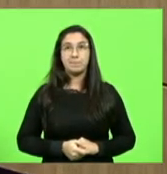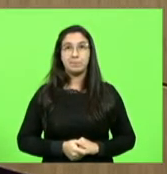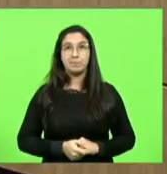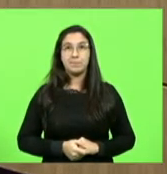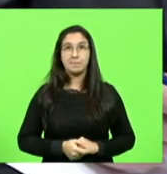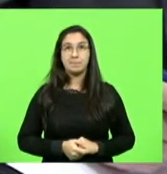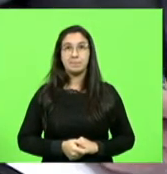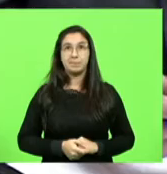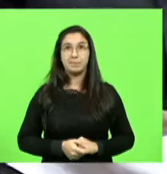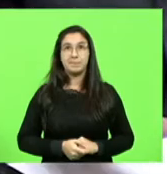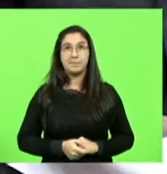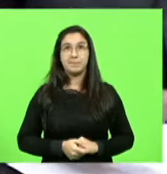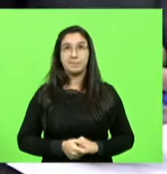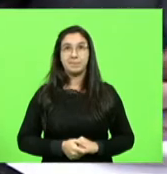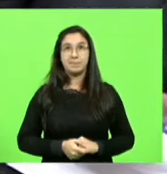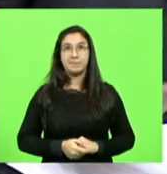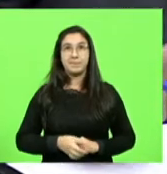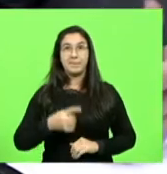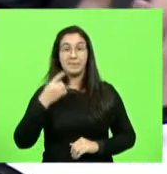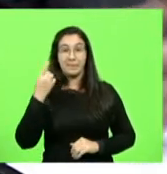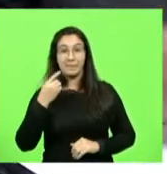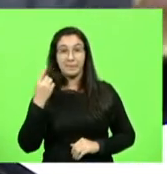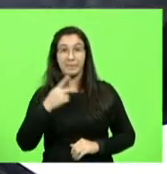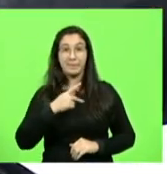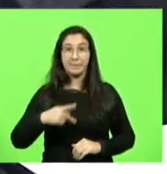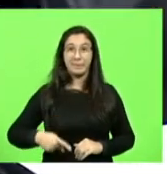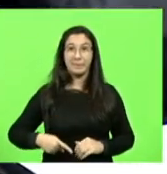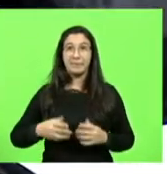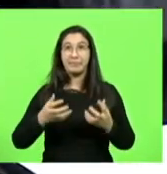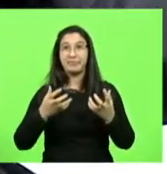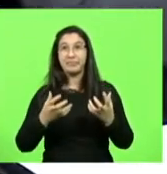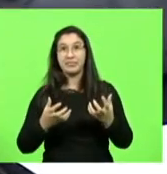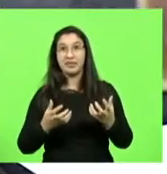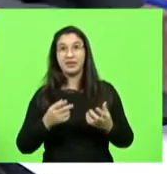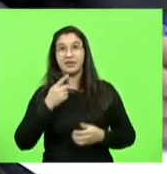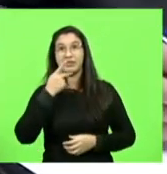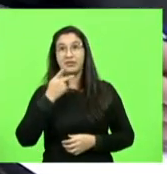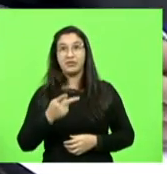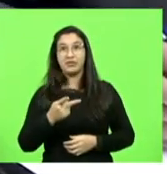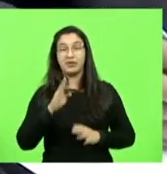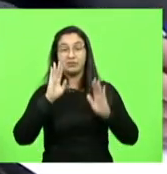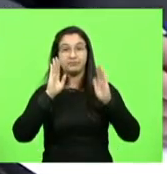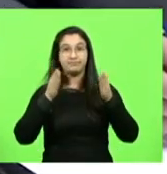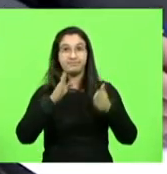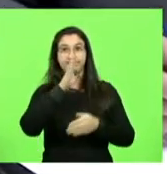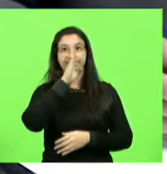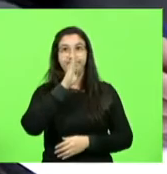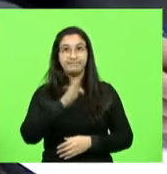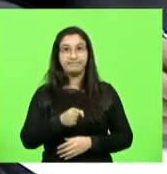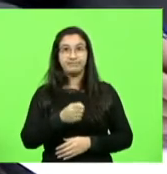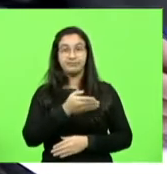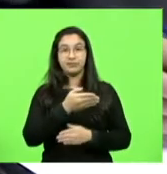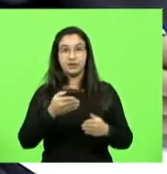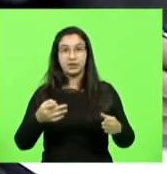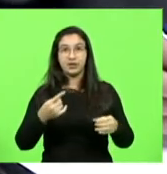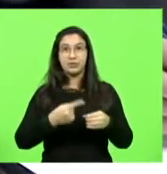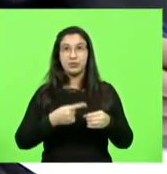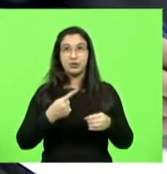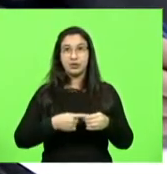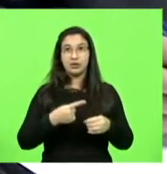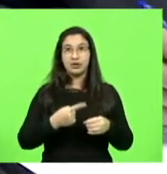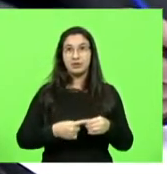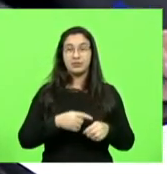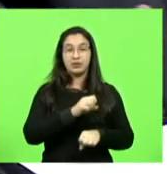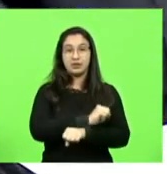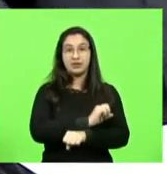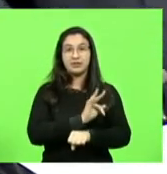Senhor presidente, senhores deputados, quero fazer uma fala focada e direcionada aos municípios de São Francisco do Sul,